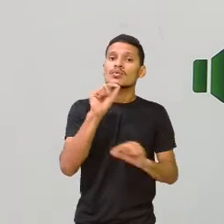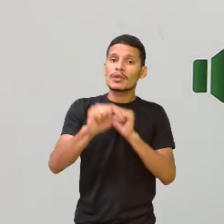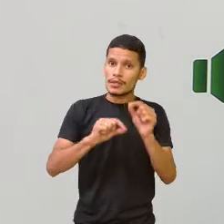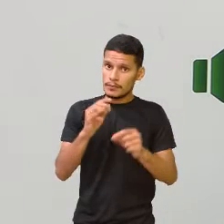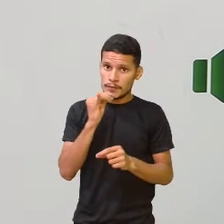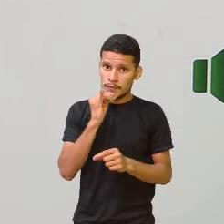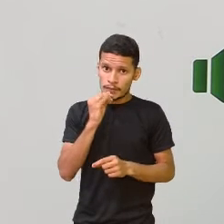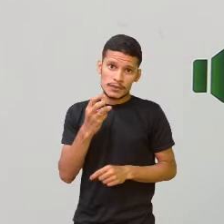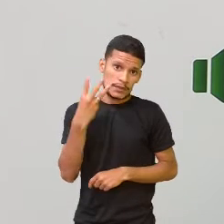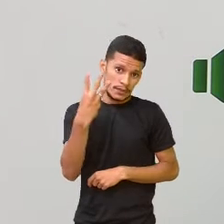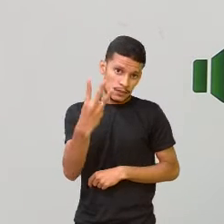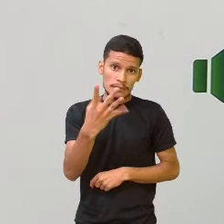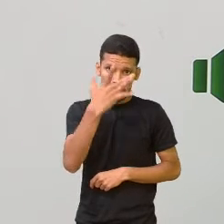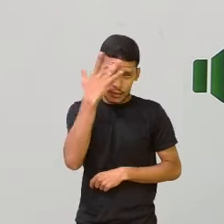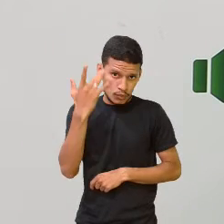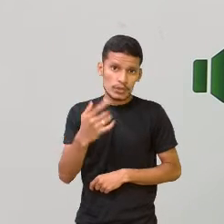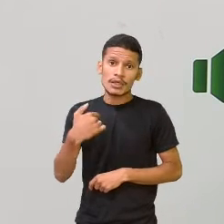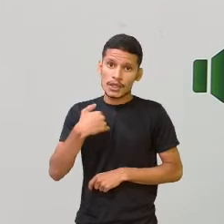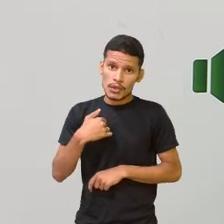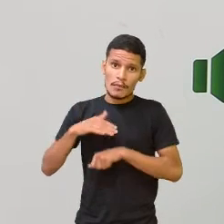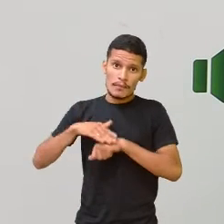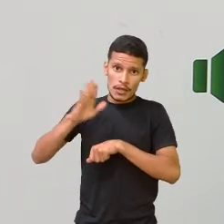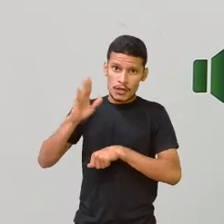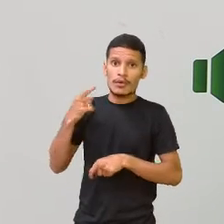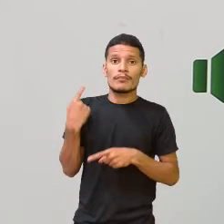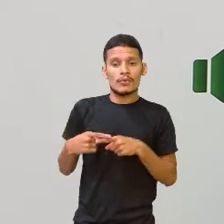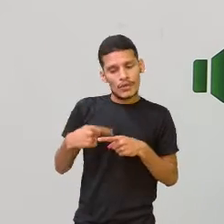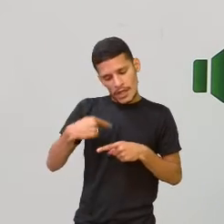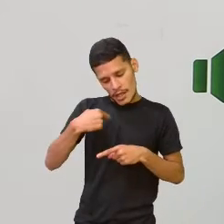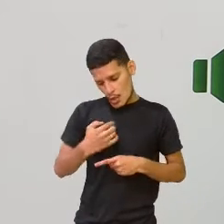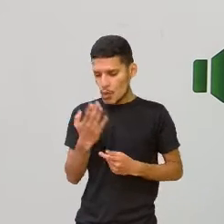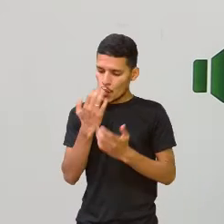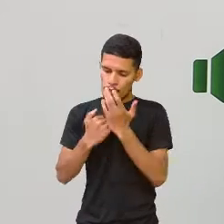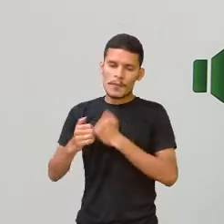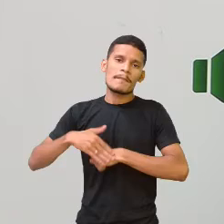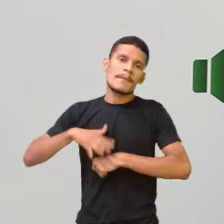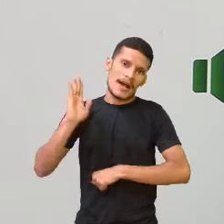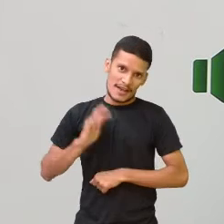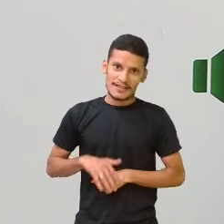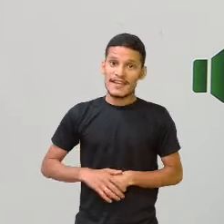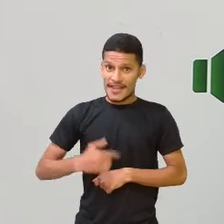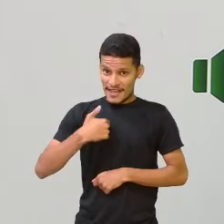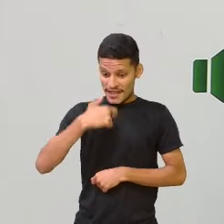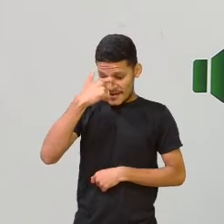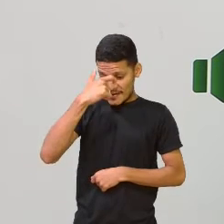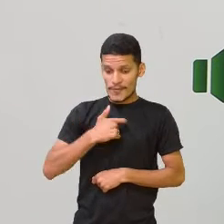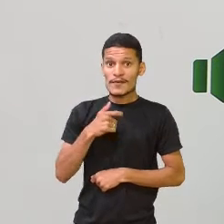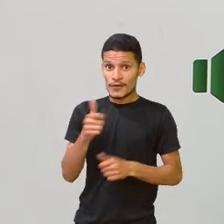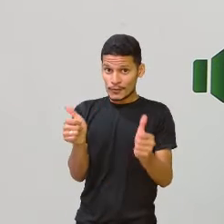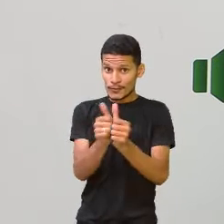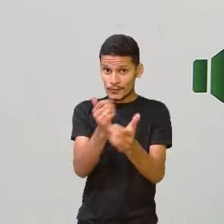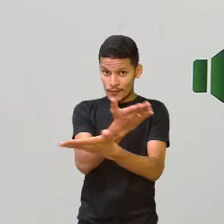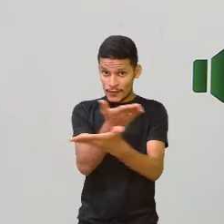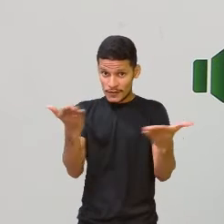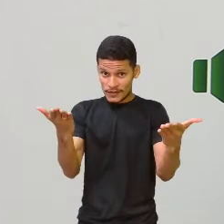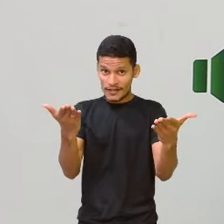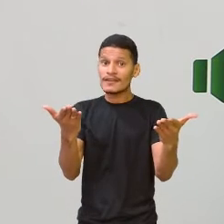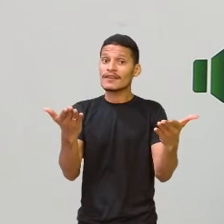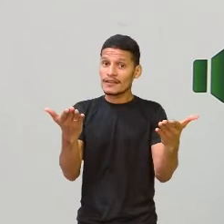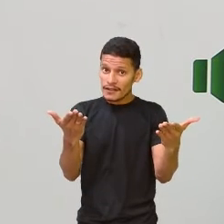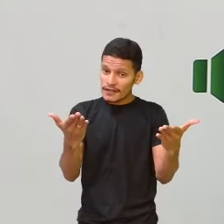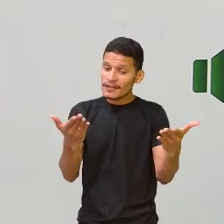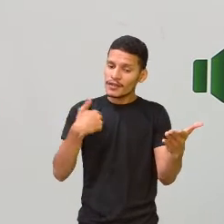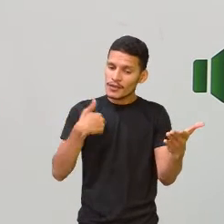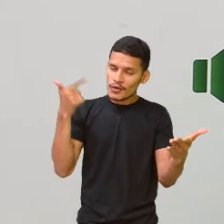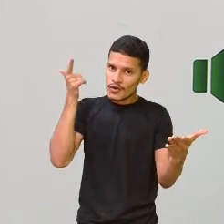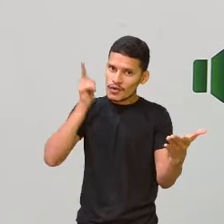no estúdio tem 3, eu vou ficar com a parte maior, né? Porque eu como mais. Eu que estou aqui com você, vou